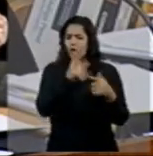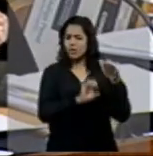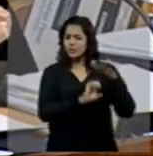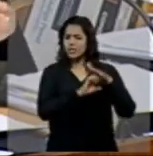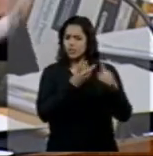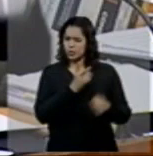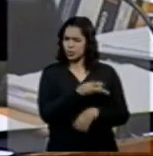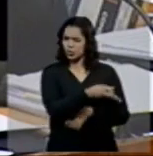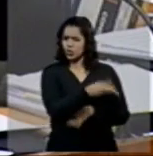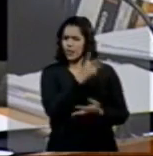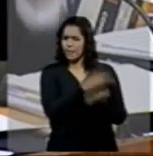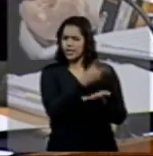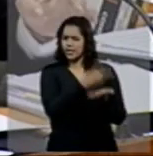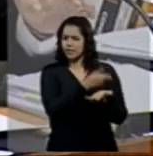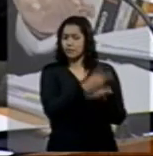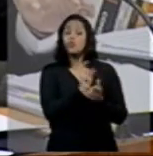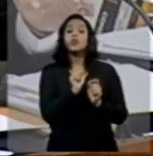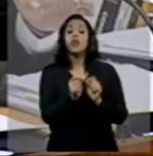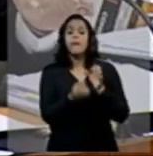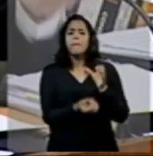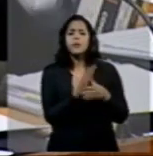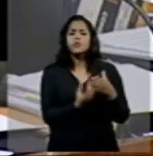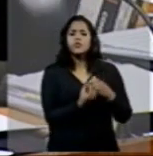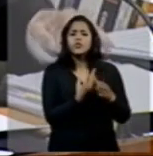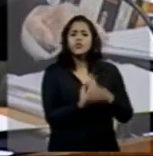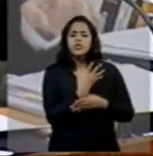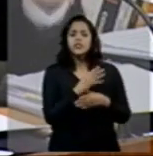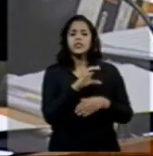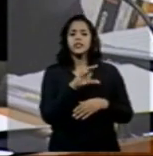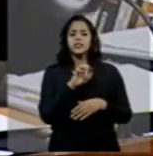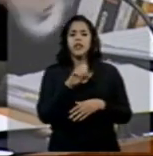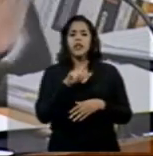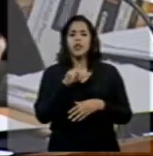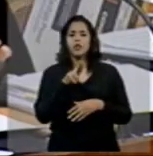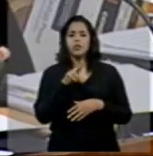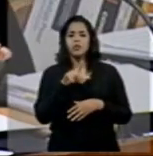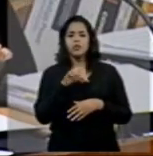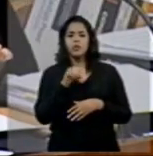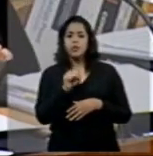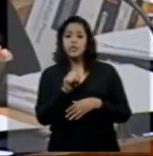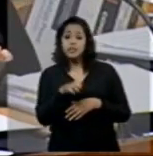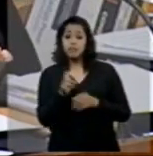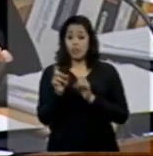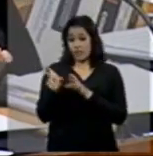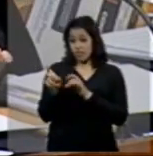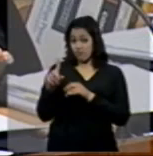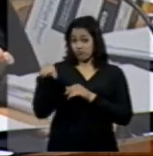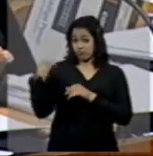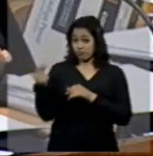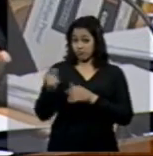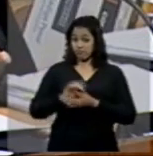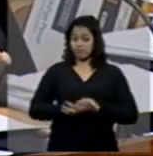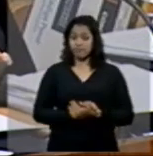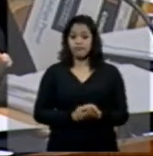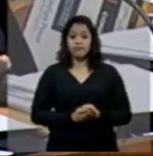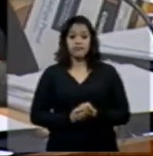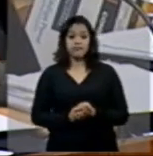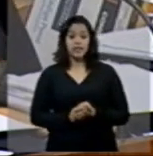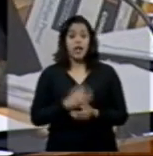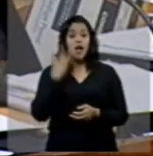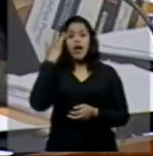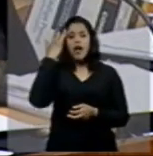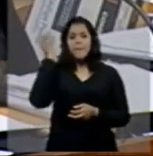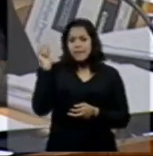mesmo, que é produção de celulose para comercialização. Amanhã sair